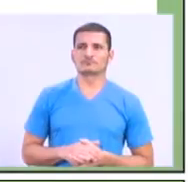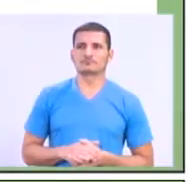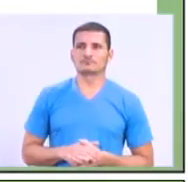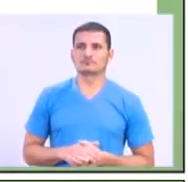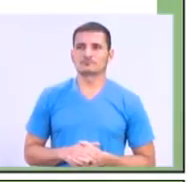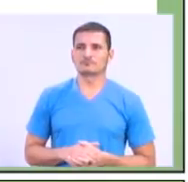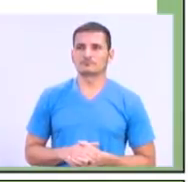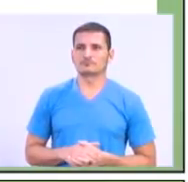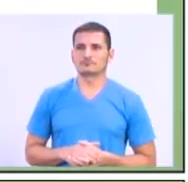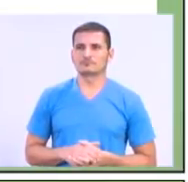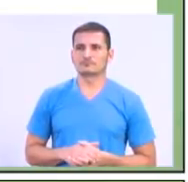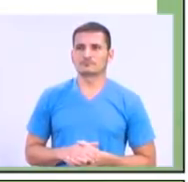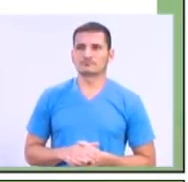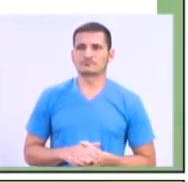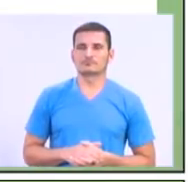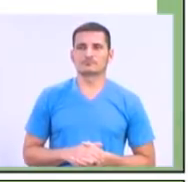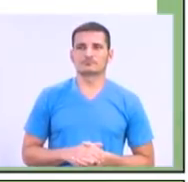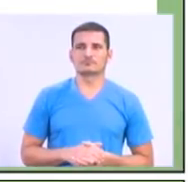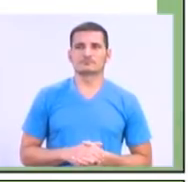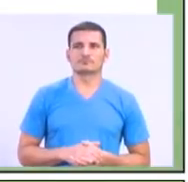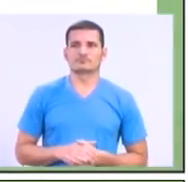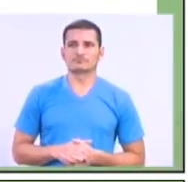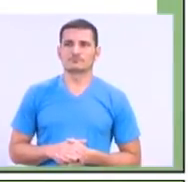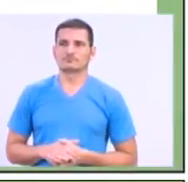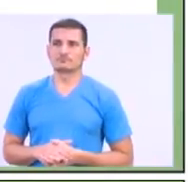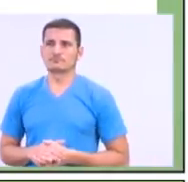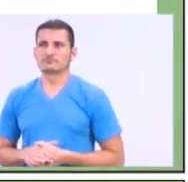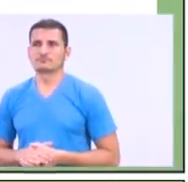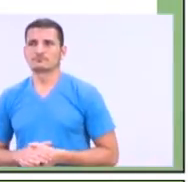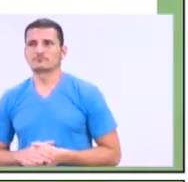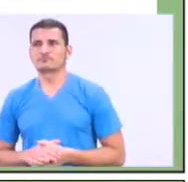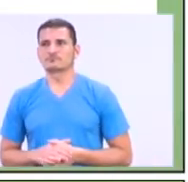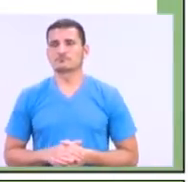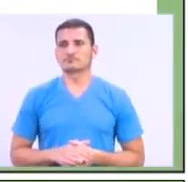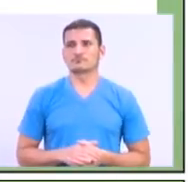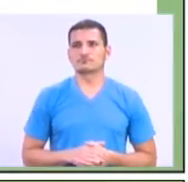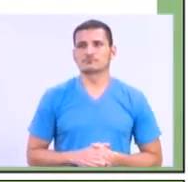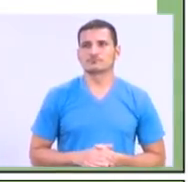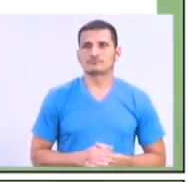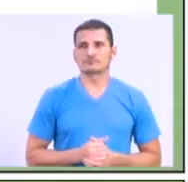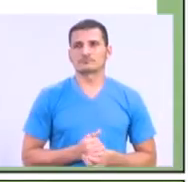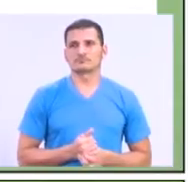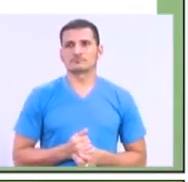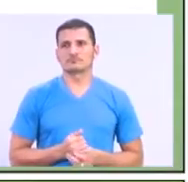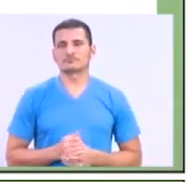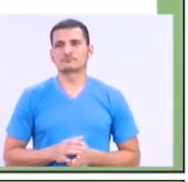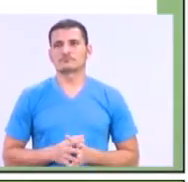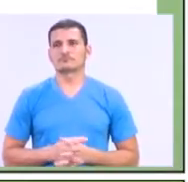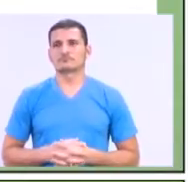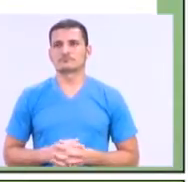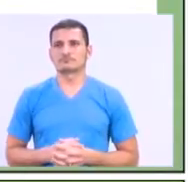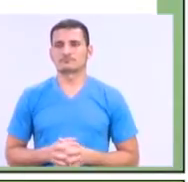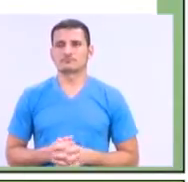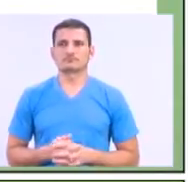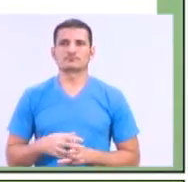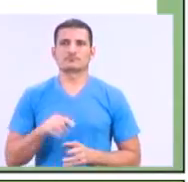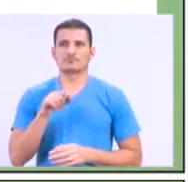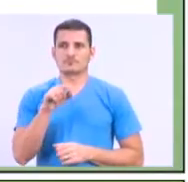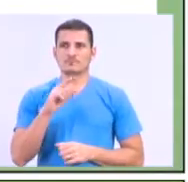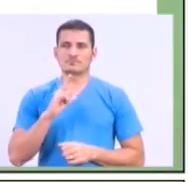mensagem em verde, utilizando tags HTML, dentro do PHP. Percebam